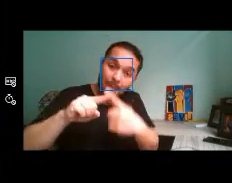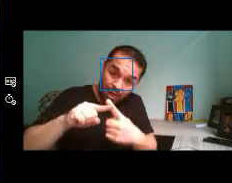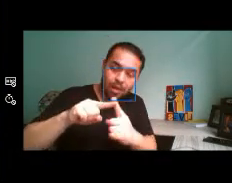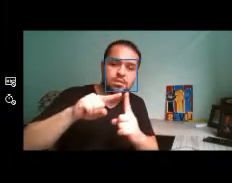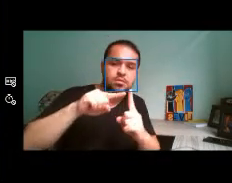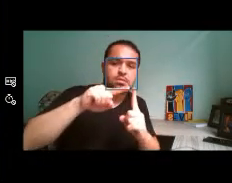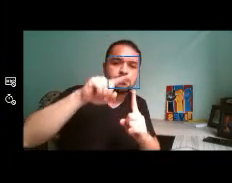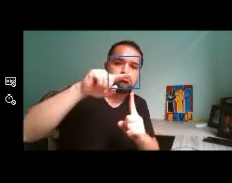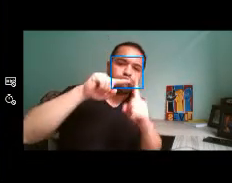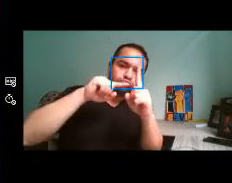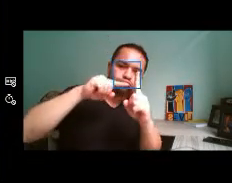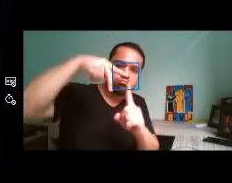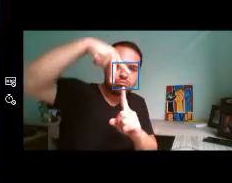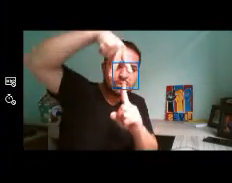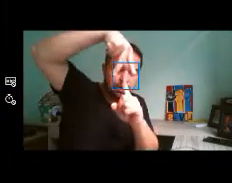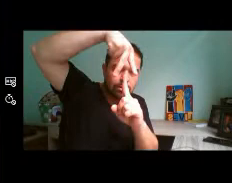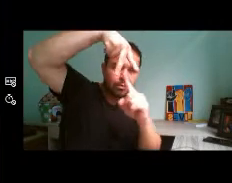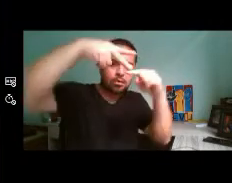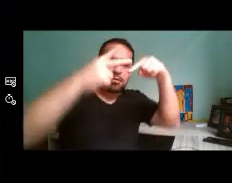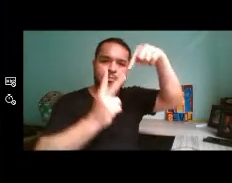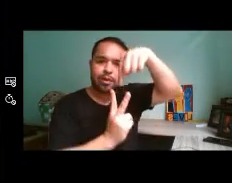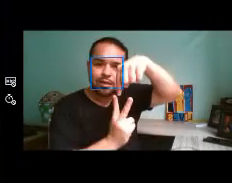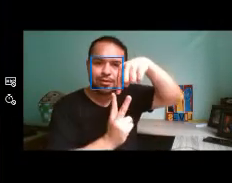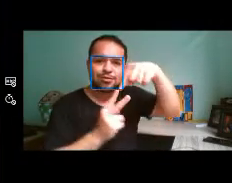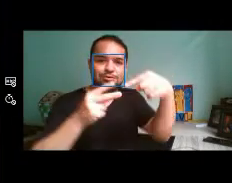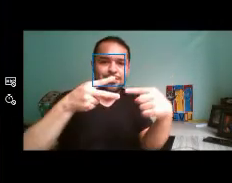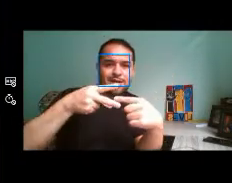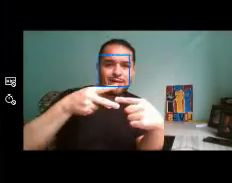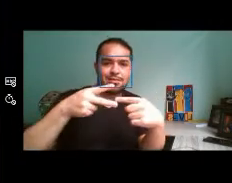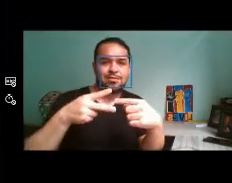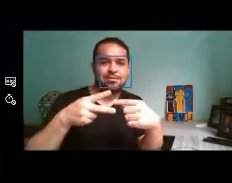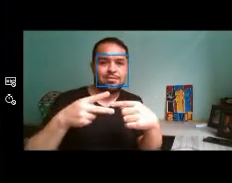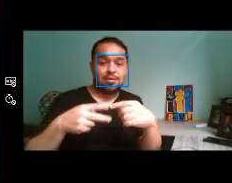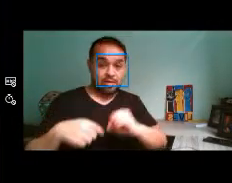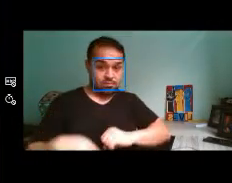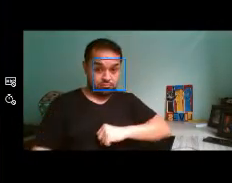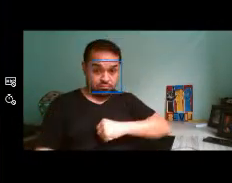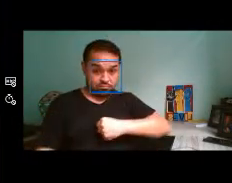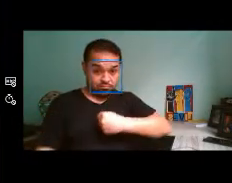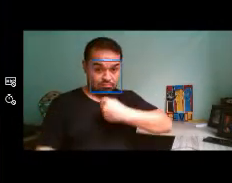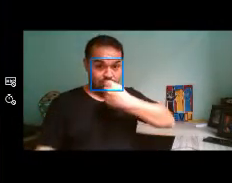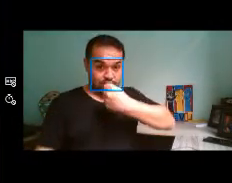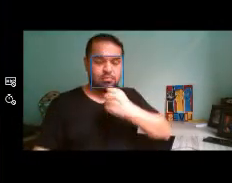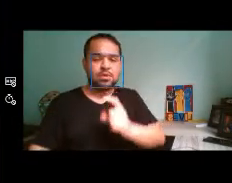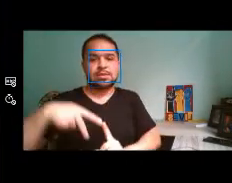real direção, nesse caso para cima, porque essa curva foi feita,